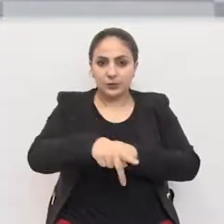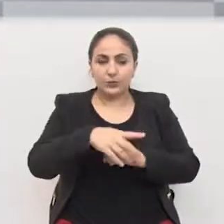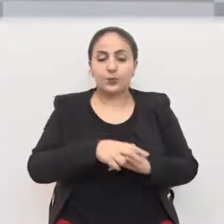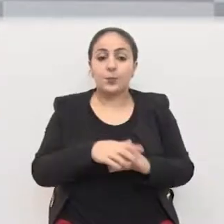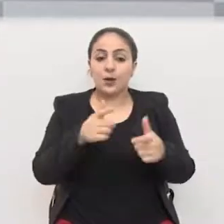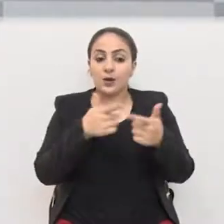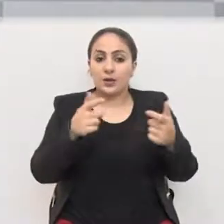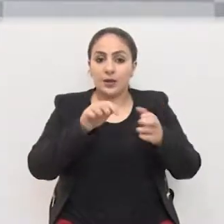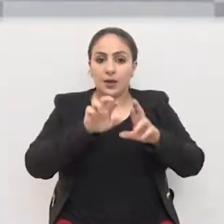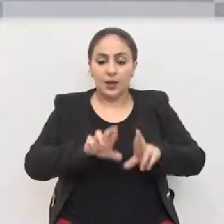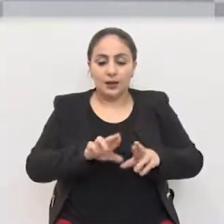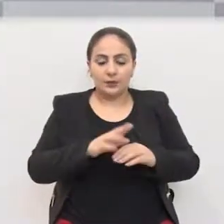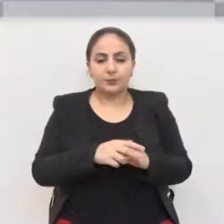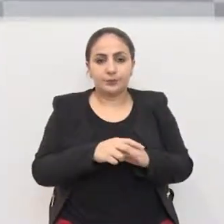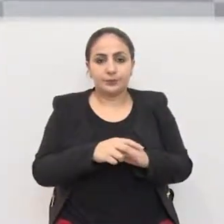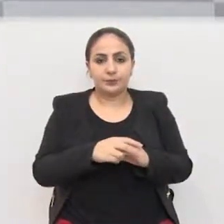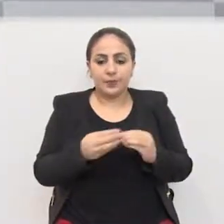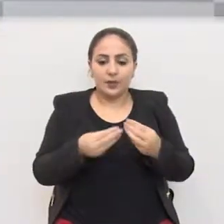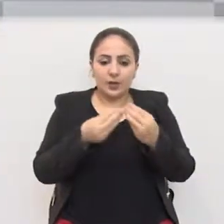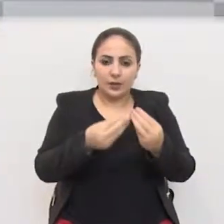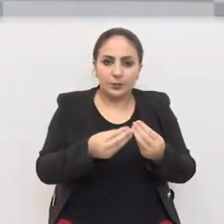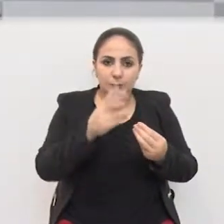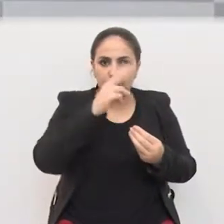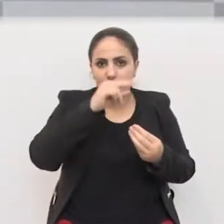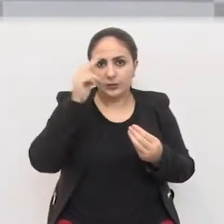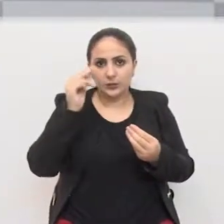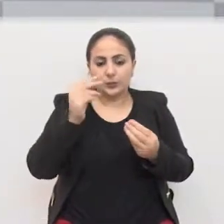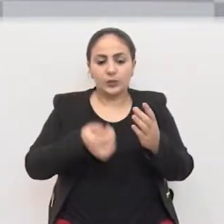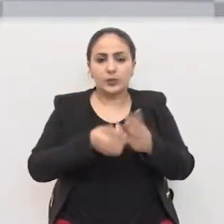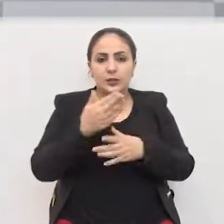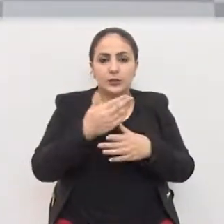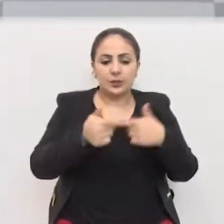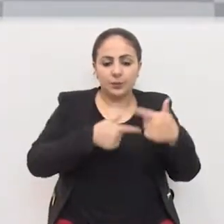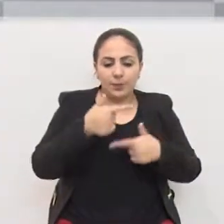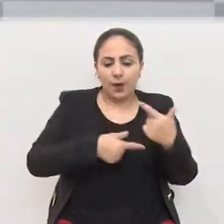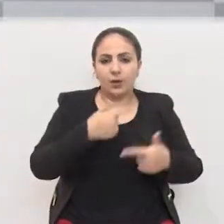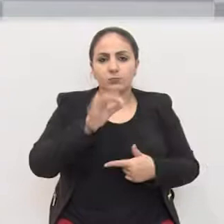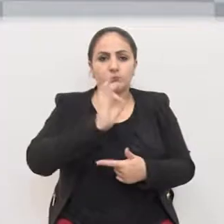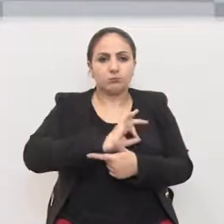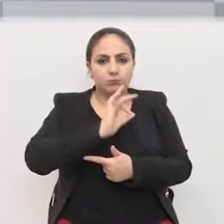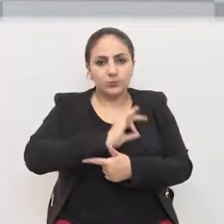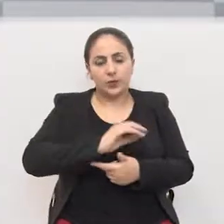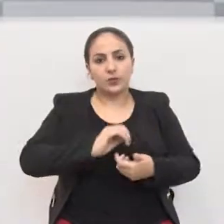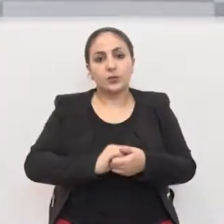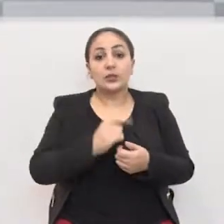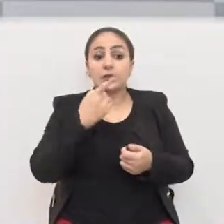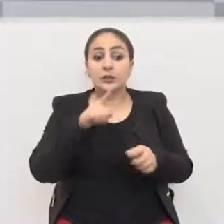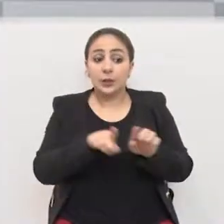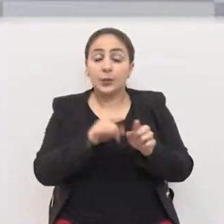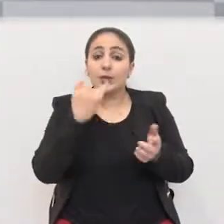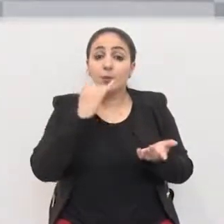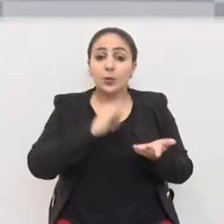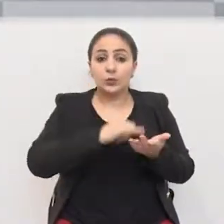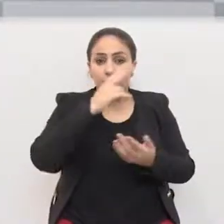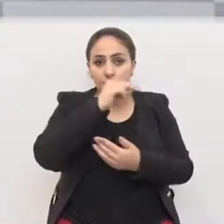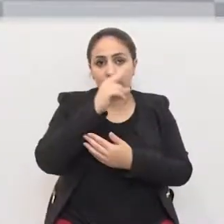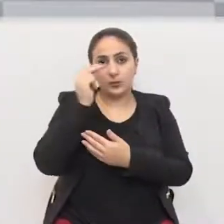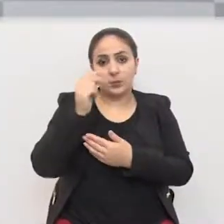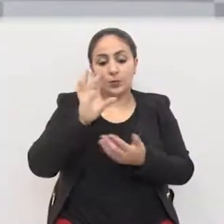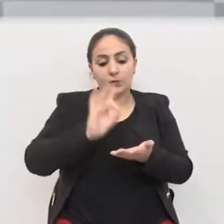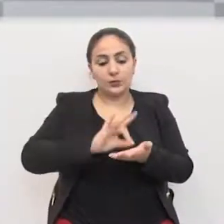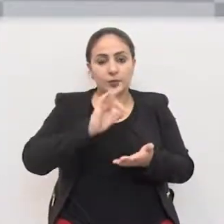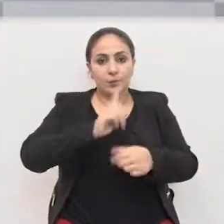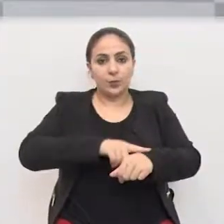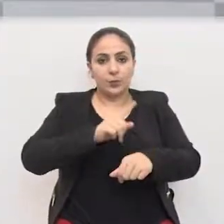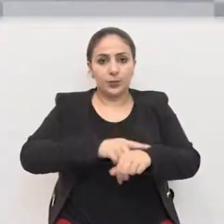Fundo. Uma grande área cedida pelo município, que deveria gerar emprego, renda e impostos para o município, e que até o presente momento,